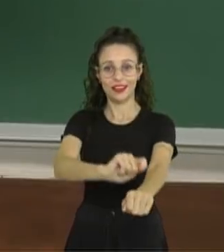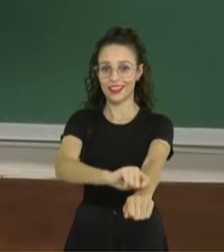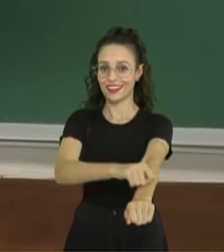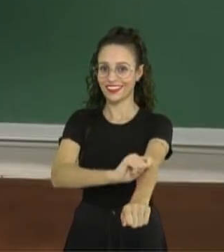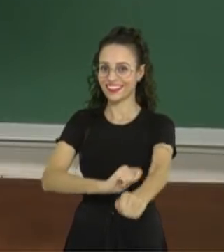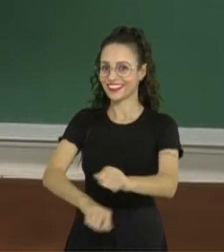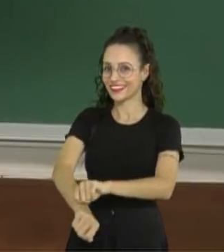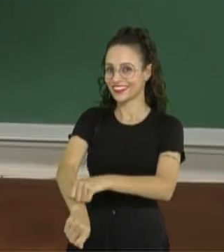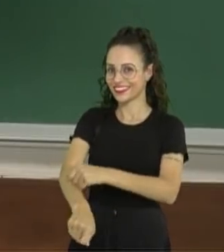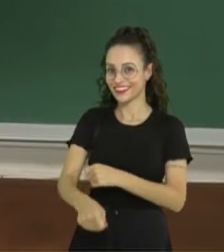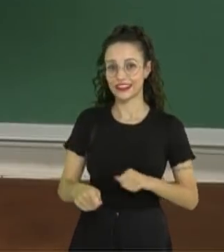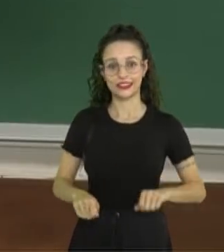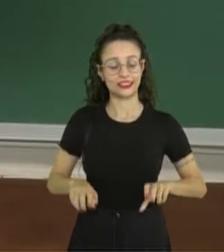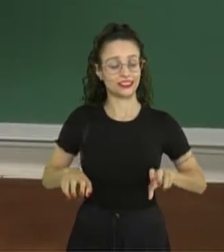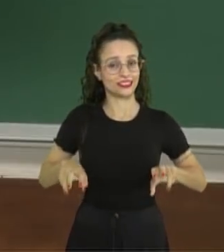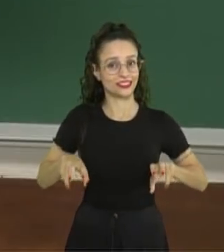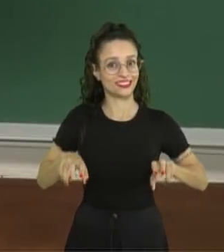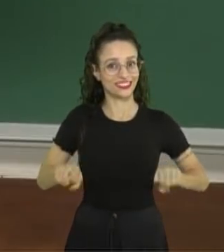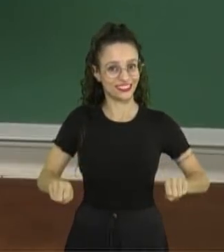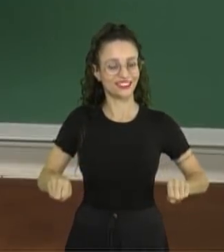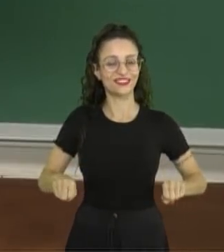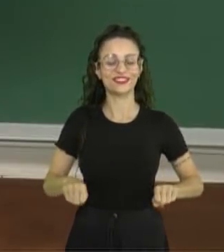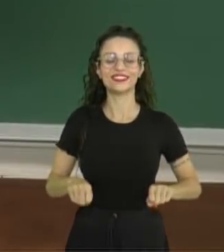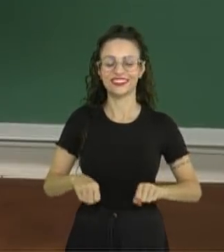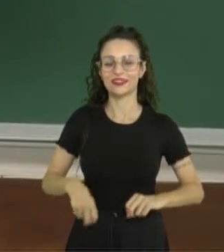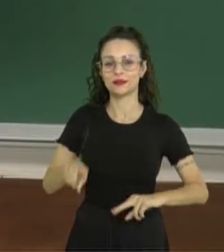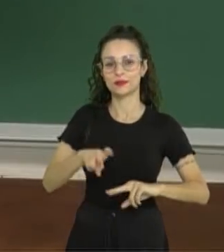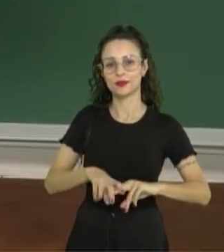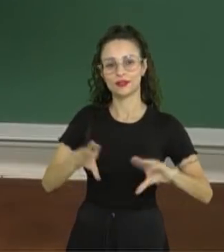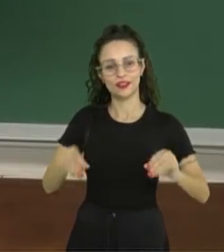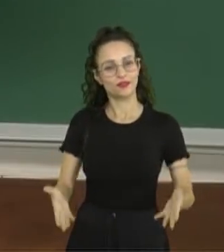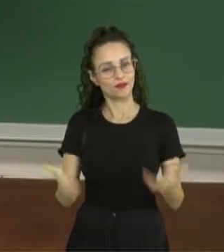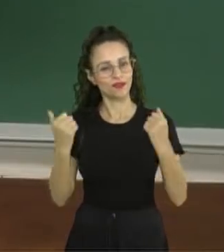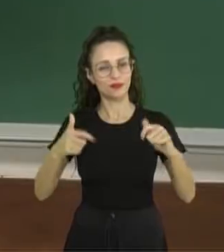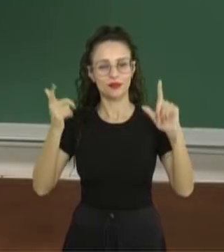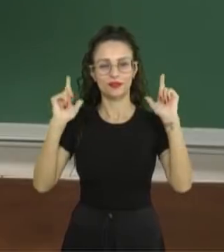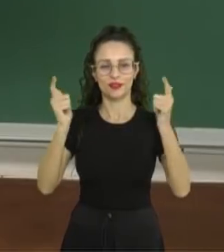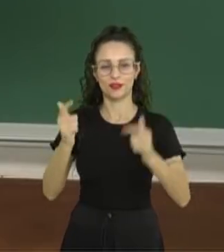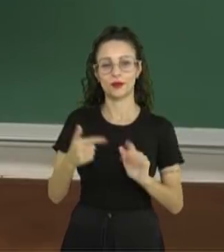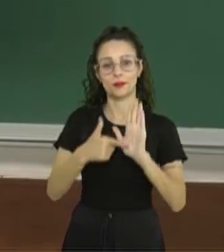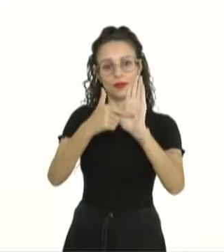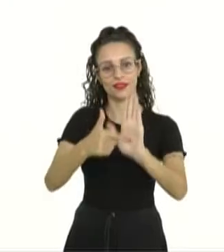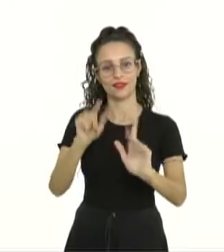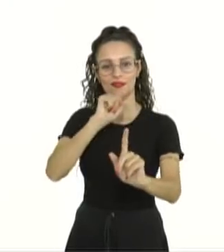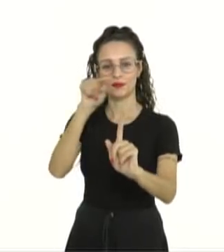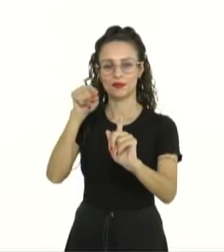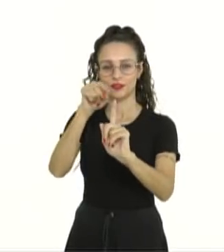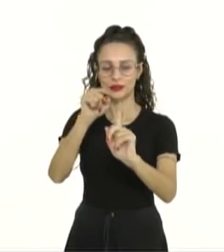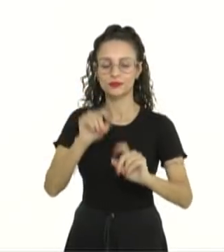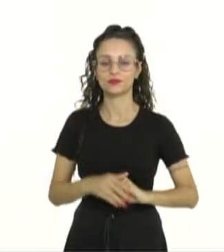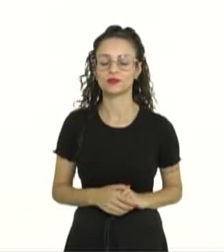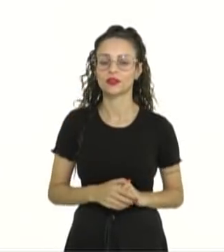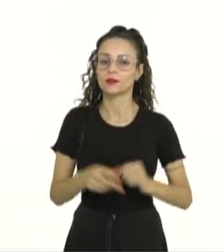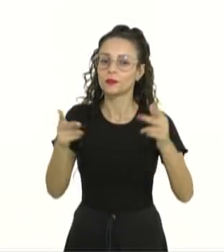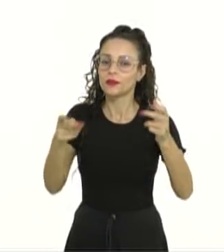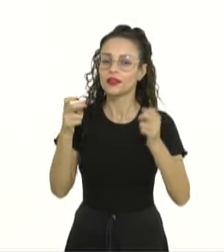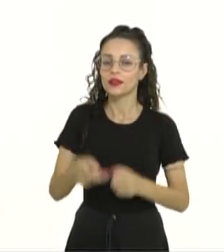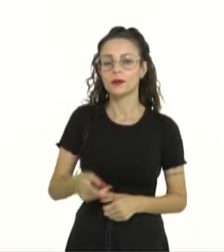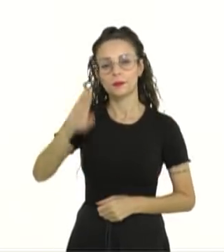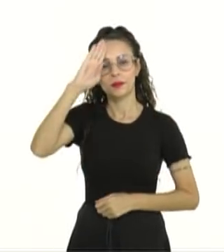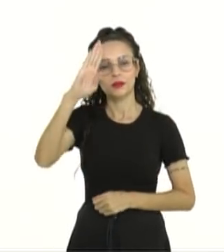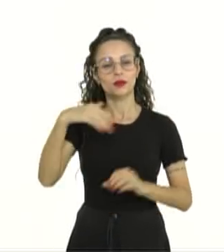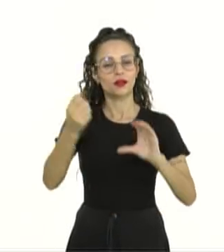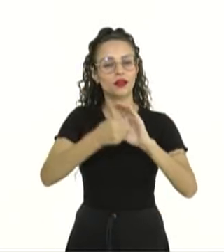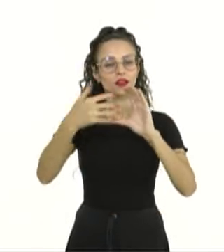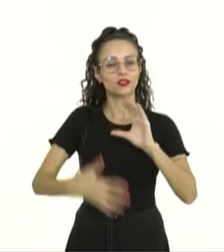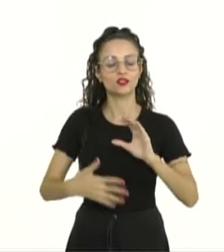se segurem na poltrona, embarquem nessa aventura. Vou apresentar para vocês os objetivos. Reconhecer as principais características dos diferentes